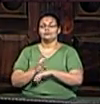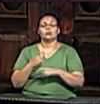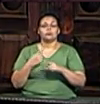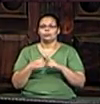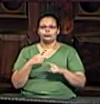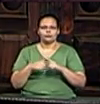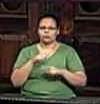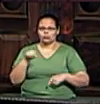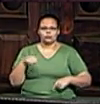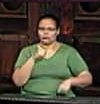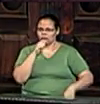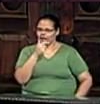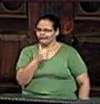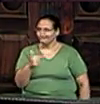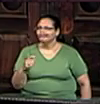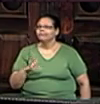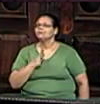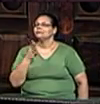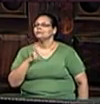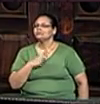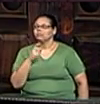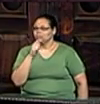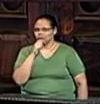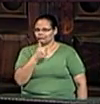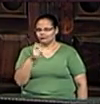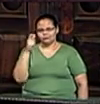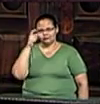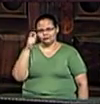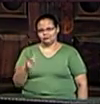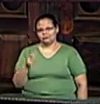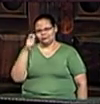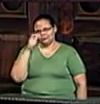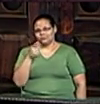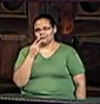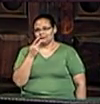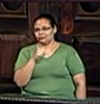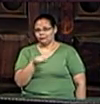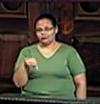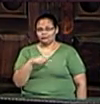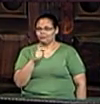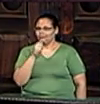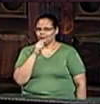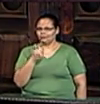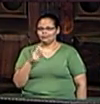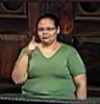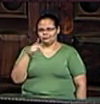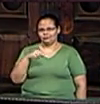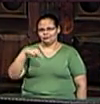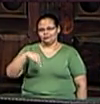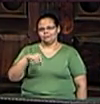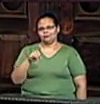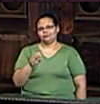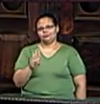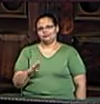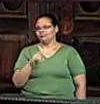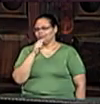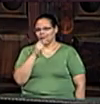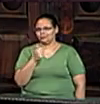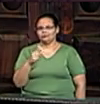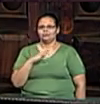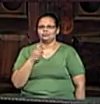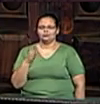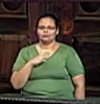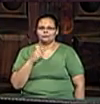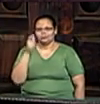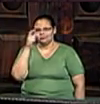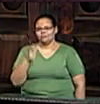Porque não temos coragem ou não temos interesse. Quando eu falo não temos, porque o PMDB não tem a coragem ou não tem